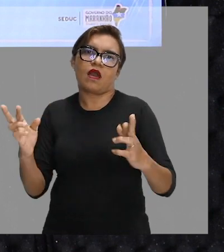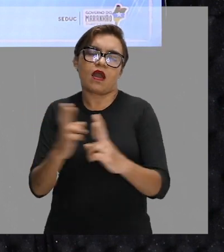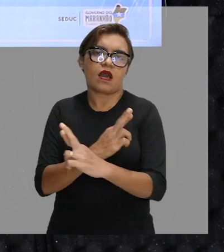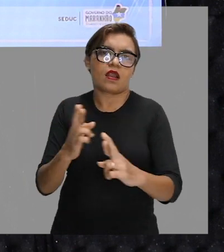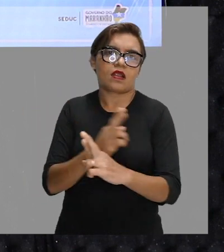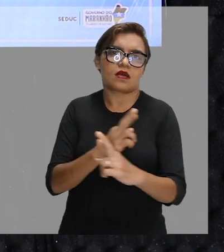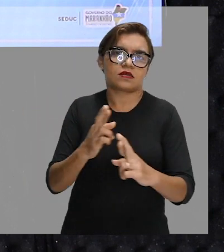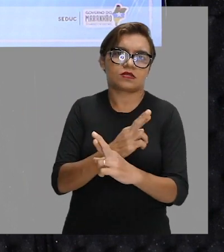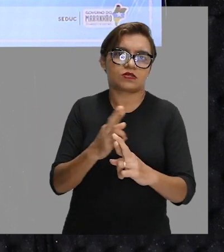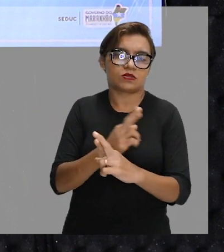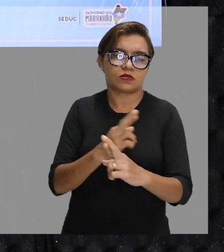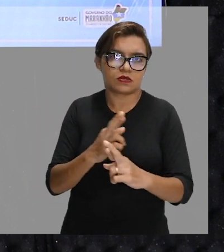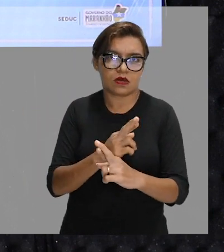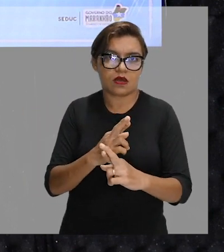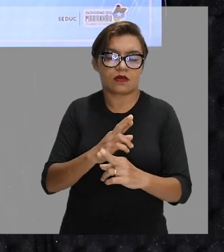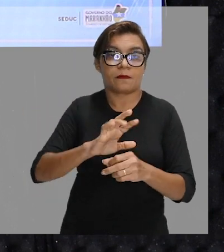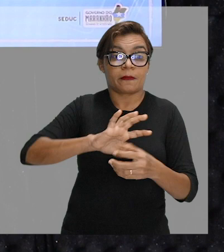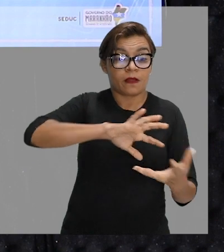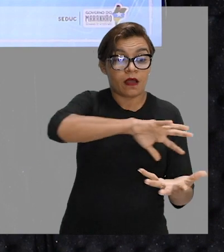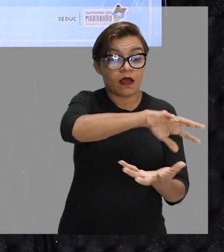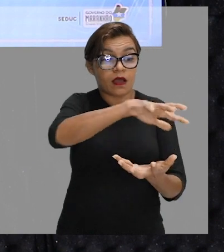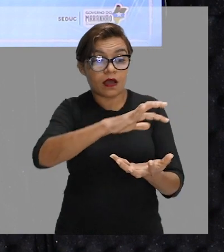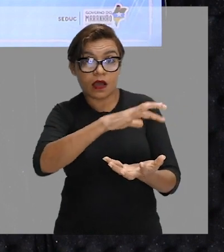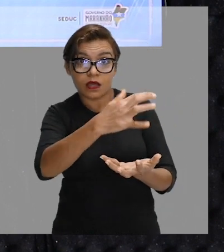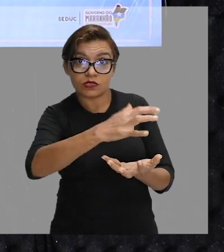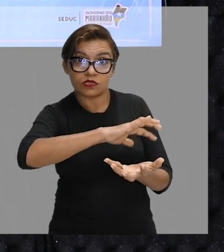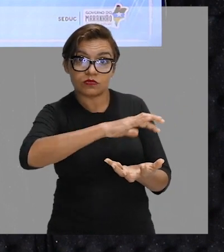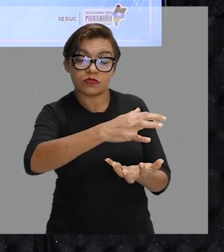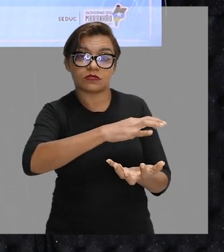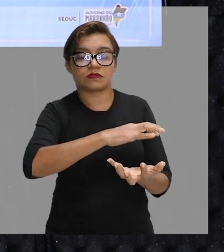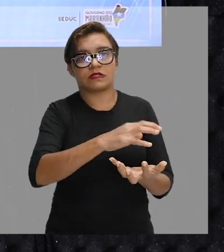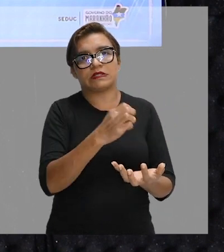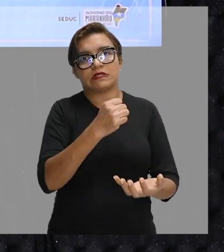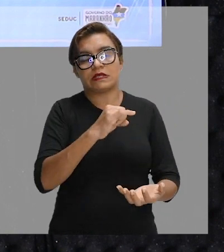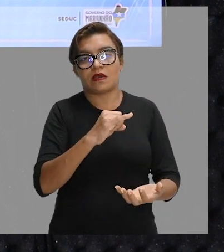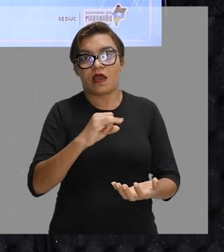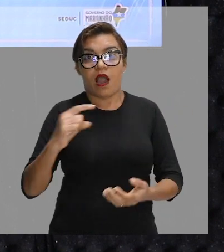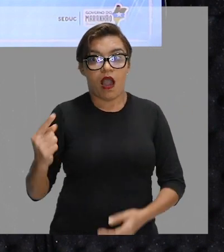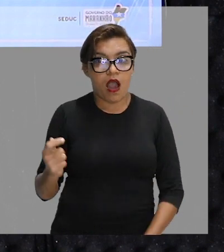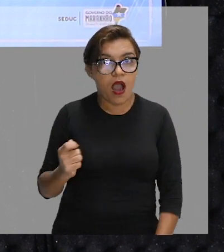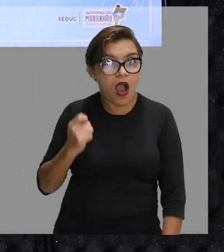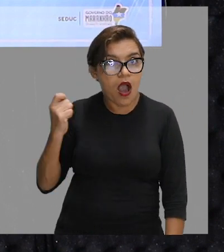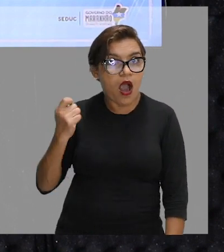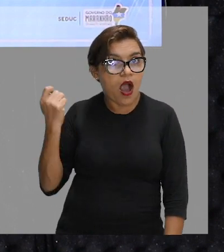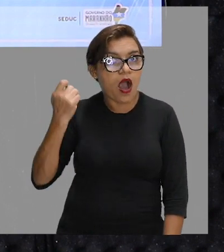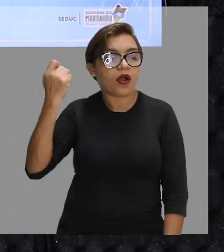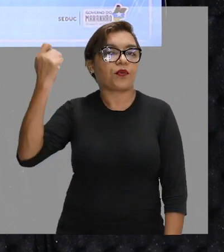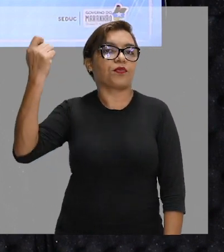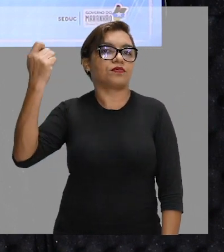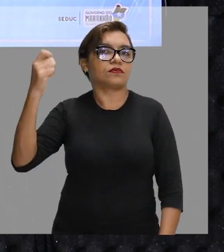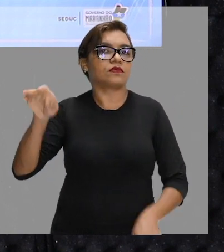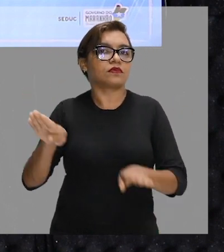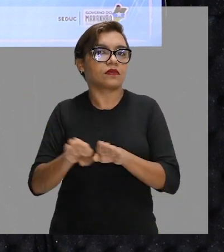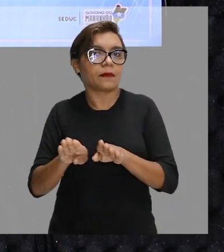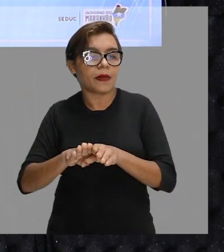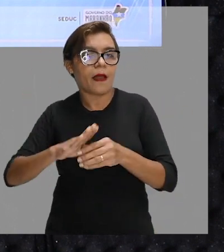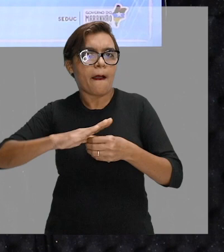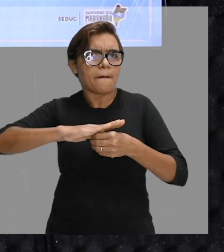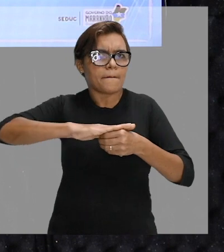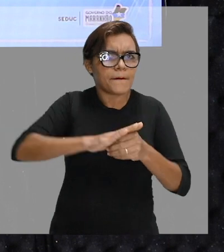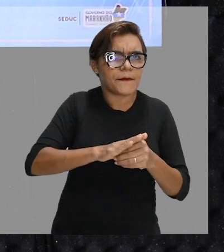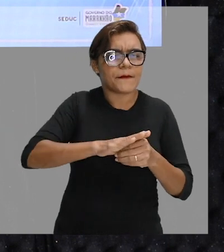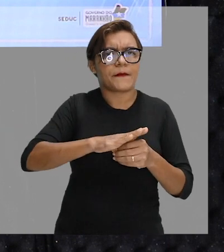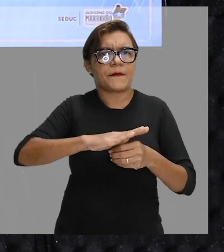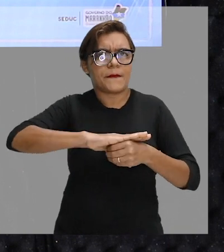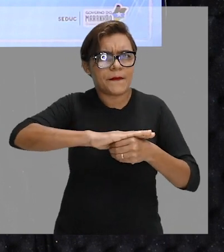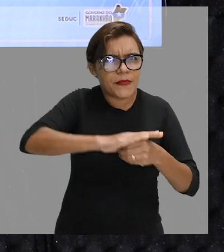pressão atmosférica. E nós sabemos que quanto maior a altitude, menor é a pressão atmosférica. Então,